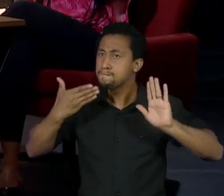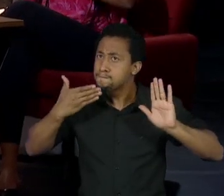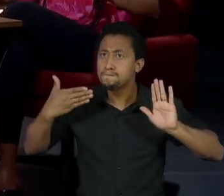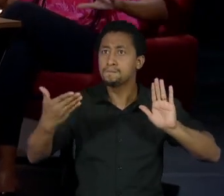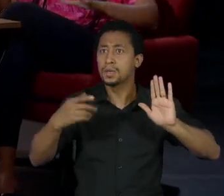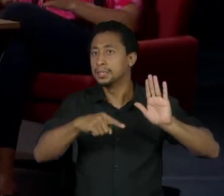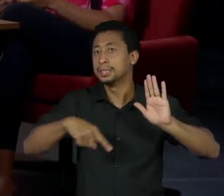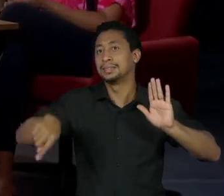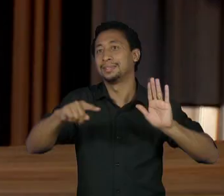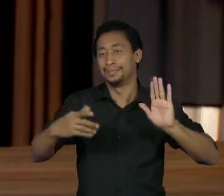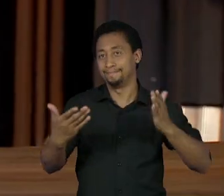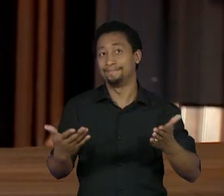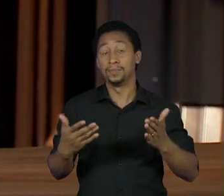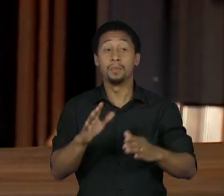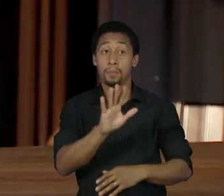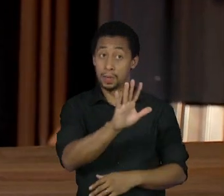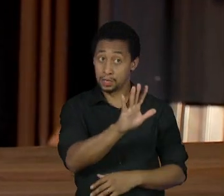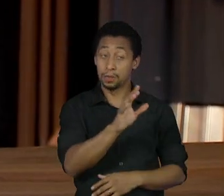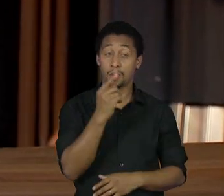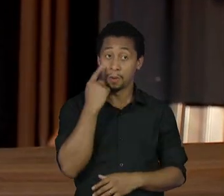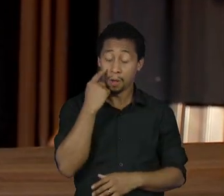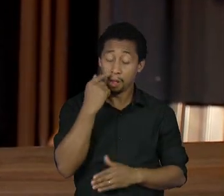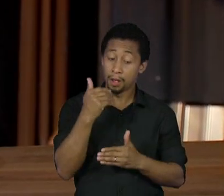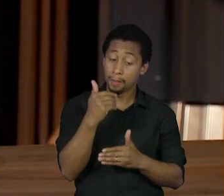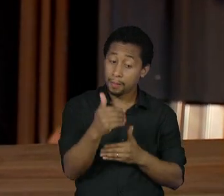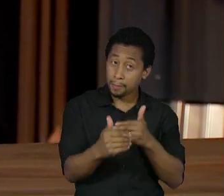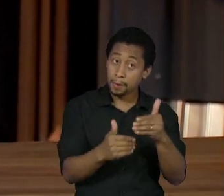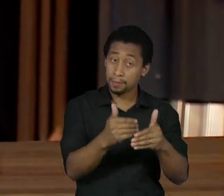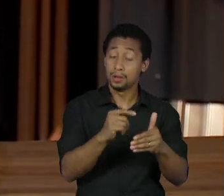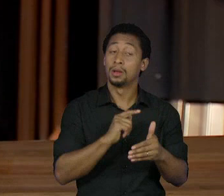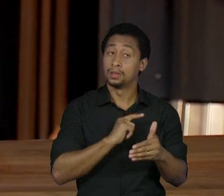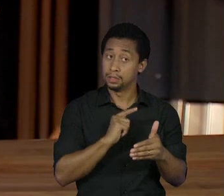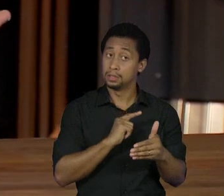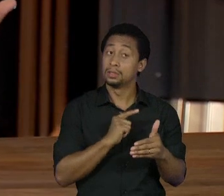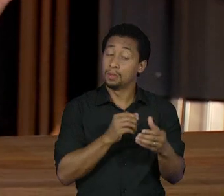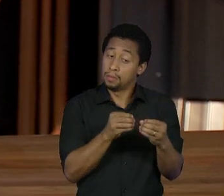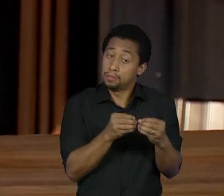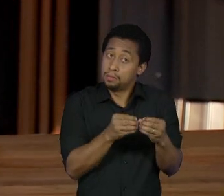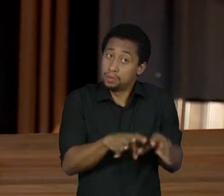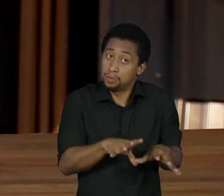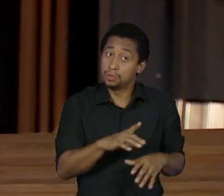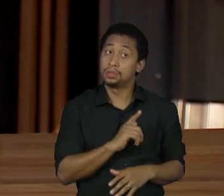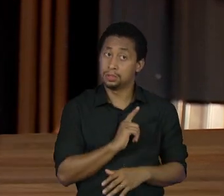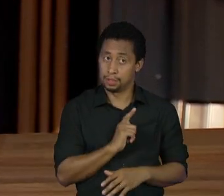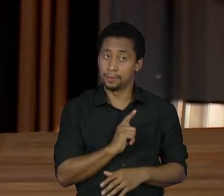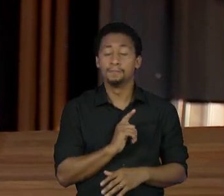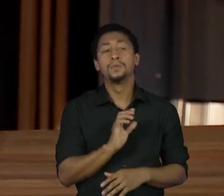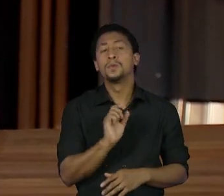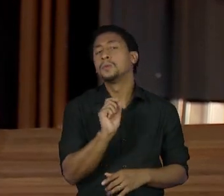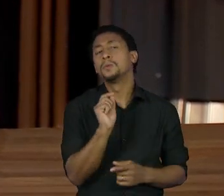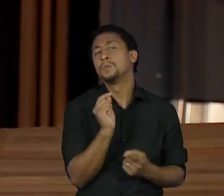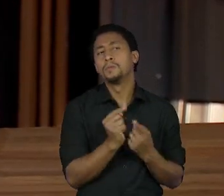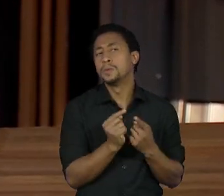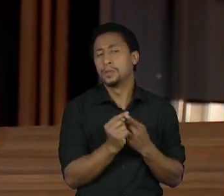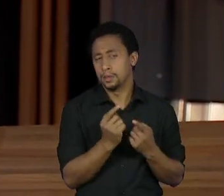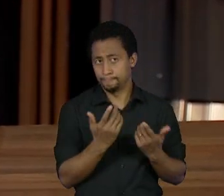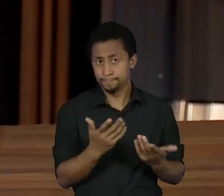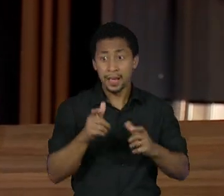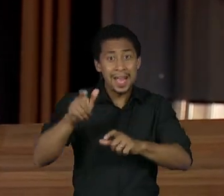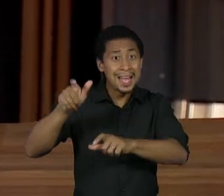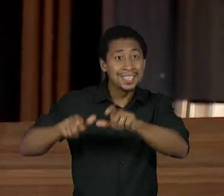o pé na porta. Agora, tem um efeito colateral aí que é bom também a gente falar dele. Ao mesmo tempo, vem um monte de gente